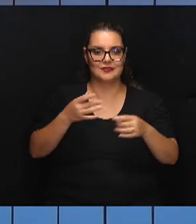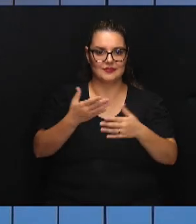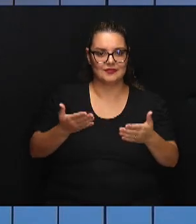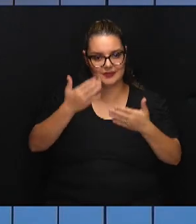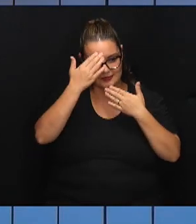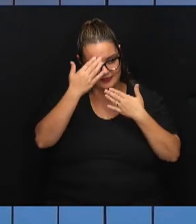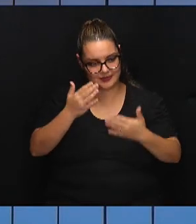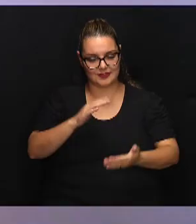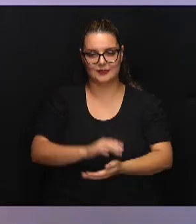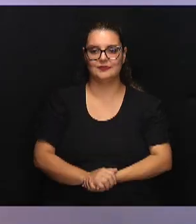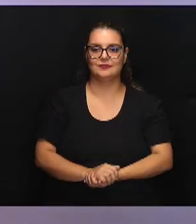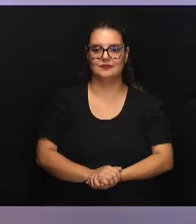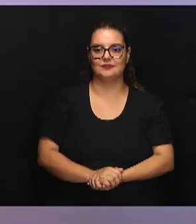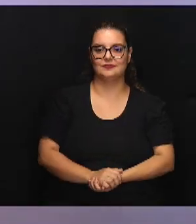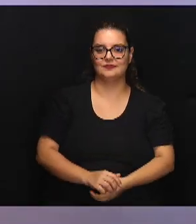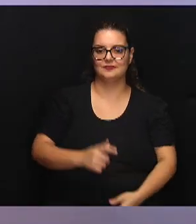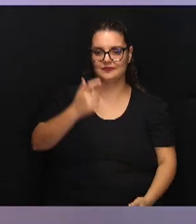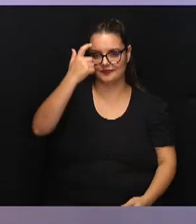Muito obrigada.